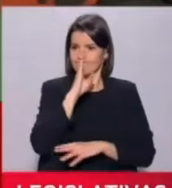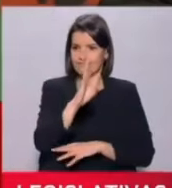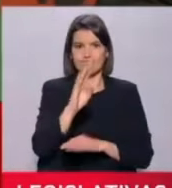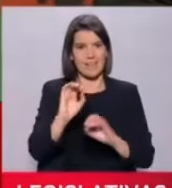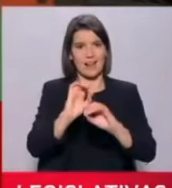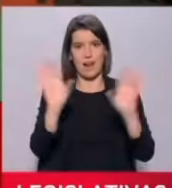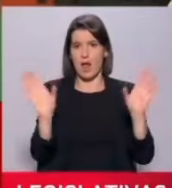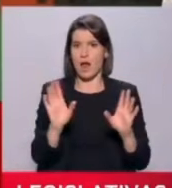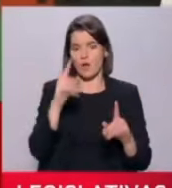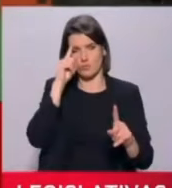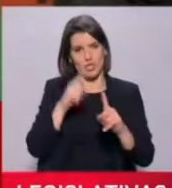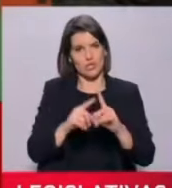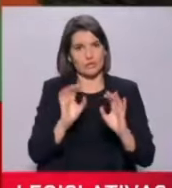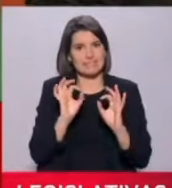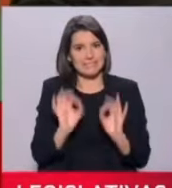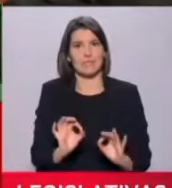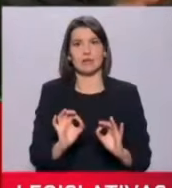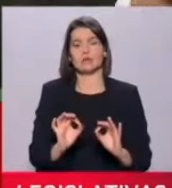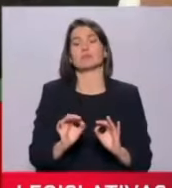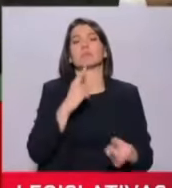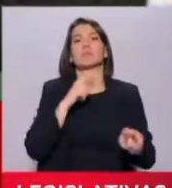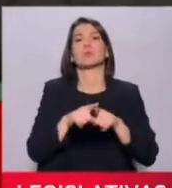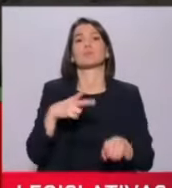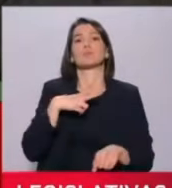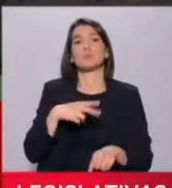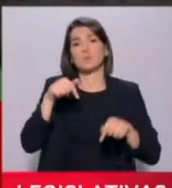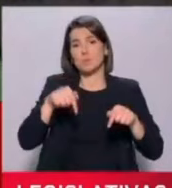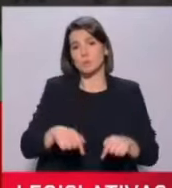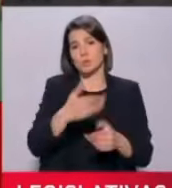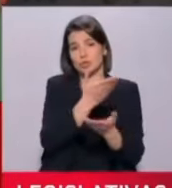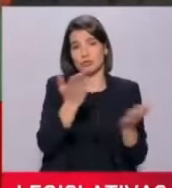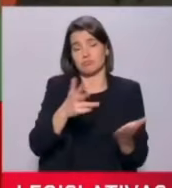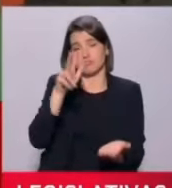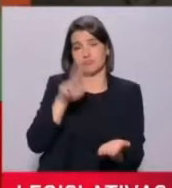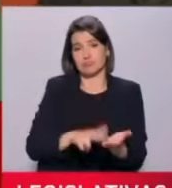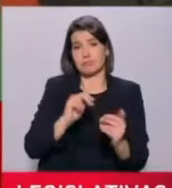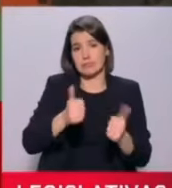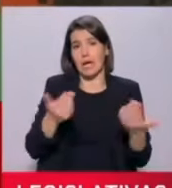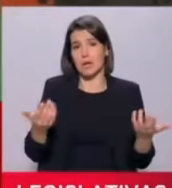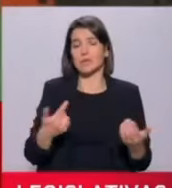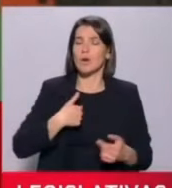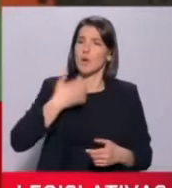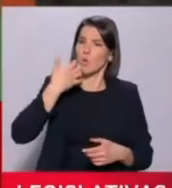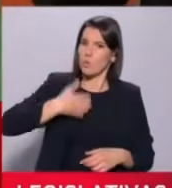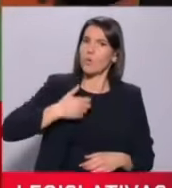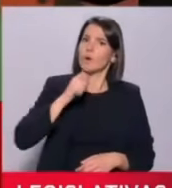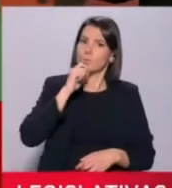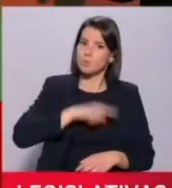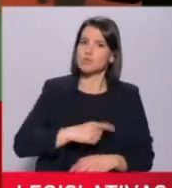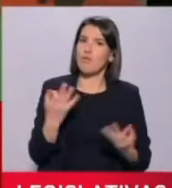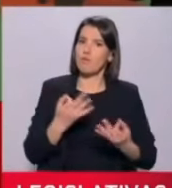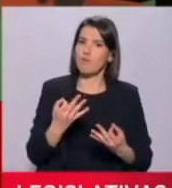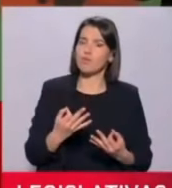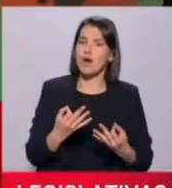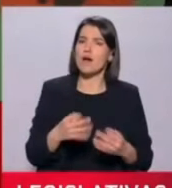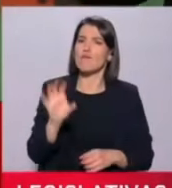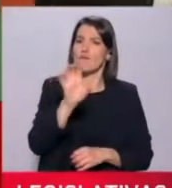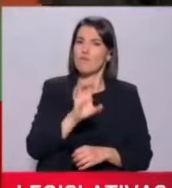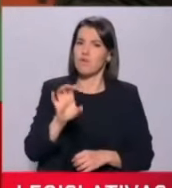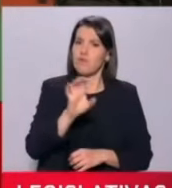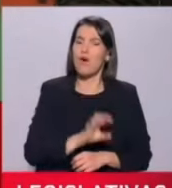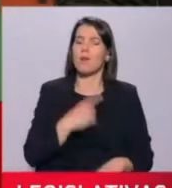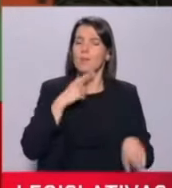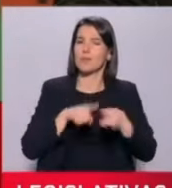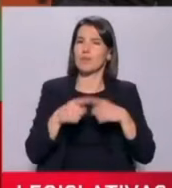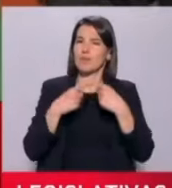claro e mais objetivo que a na política Portuguesa e isso hoje foi o que disse também estou muito orgulhoso que talvez temos inaugurado uma nova forma de fazer